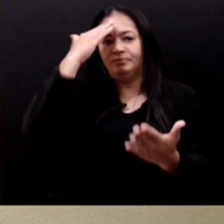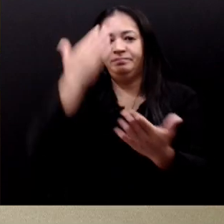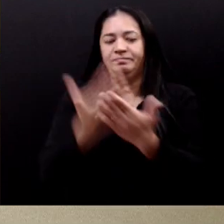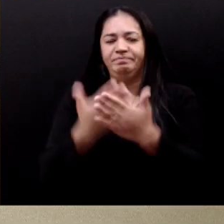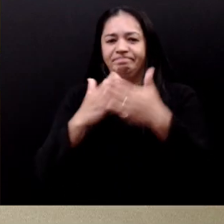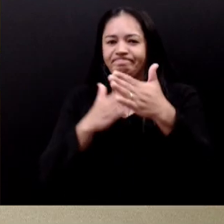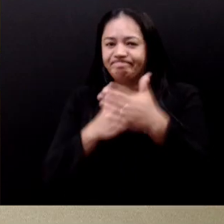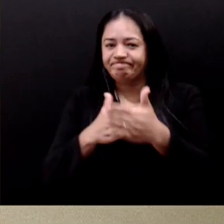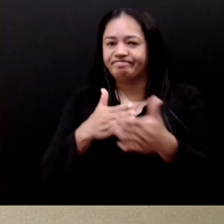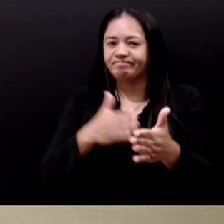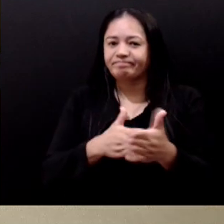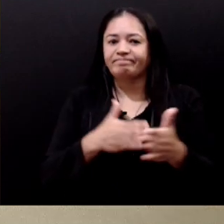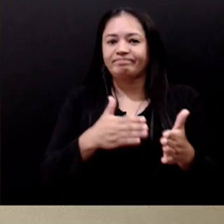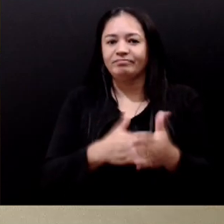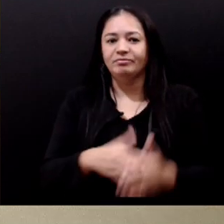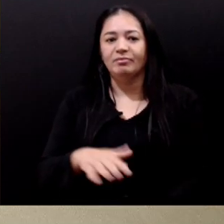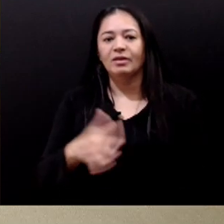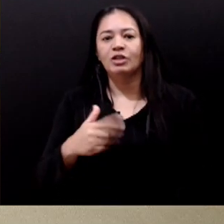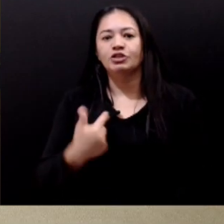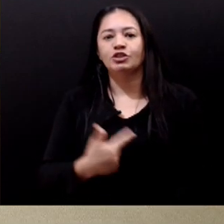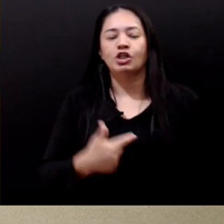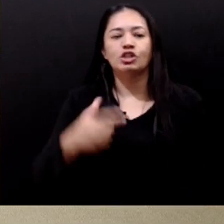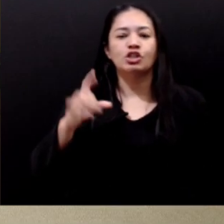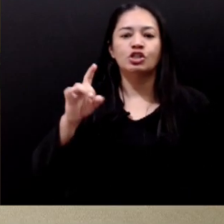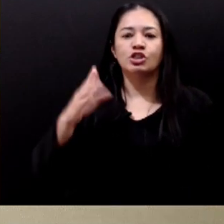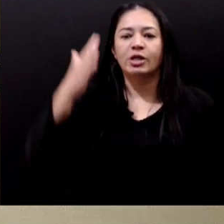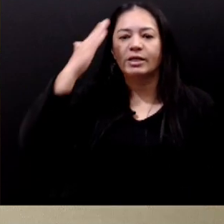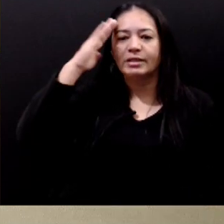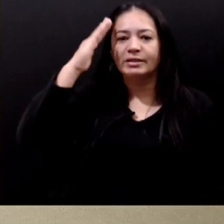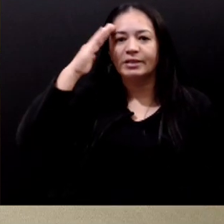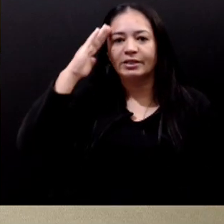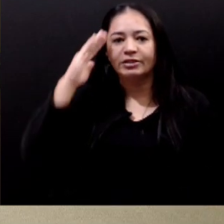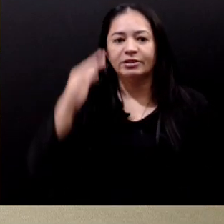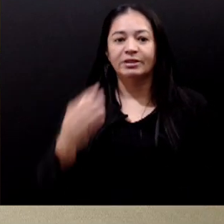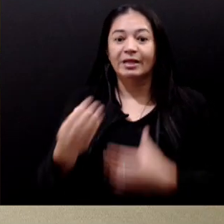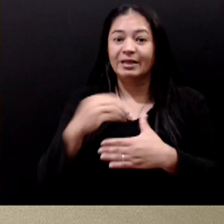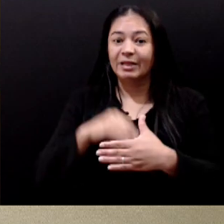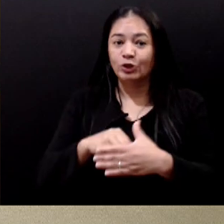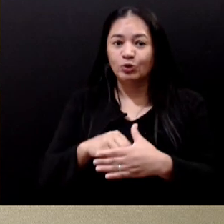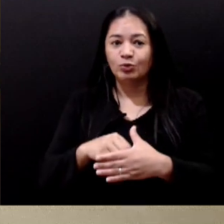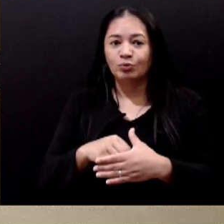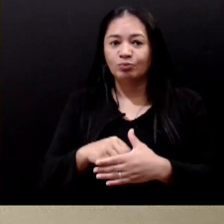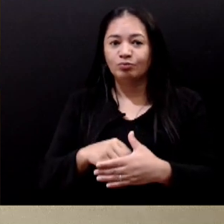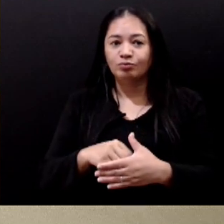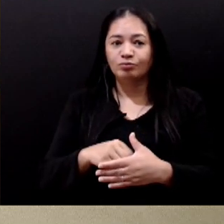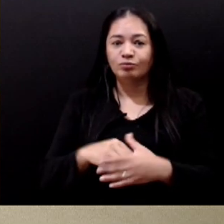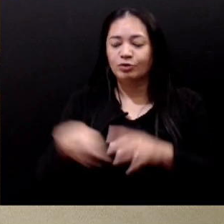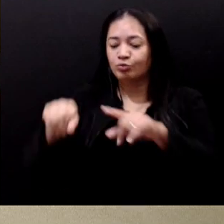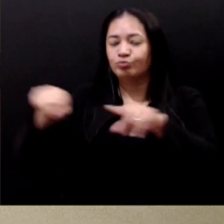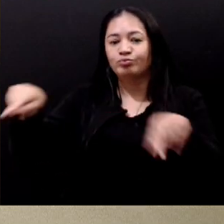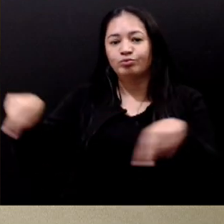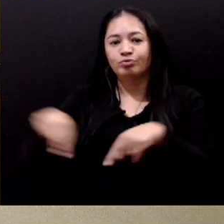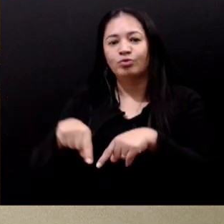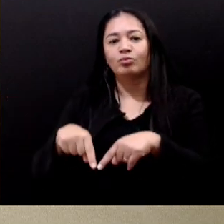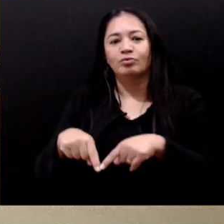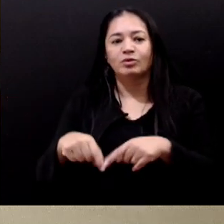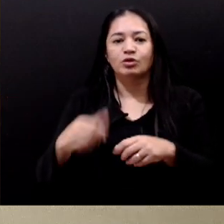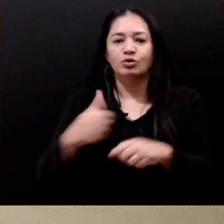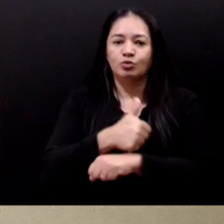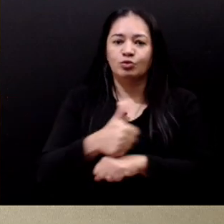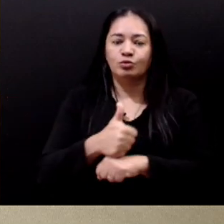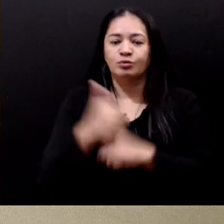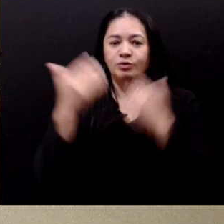gente só vai entender isso dentro de um consultório, né, com um profissional Exato. especializado. Isso é